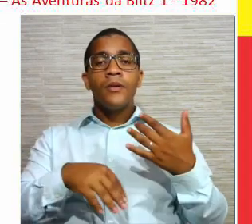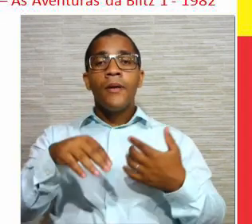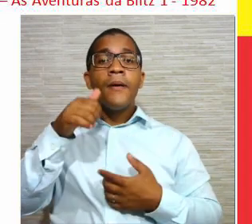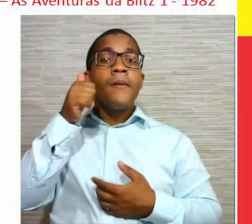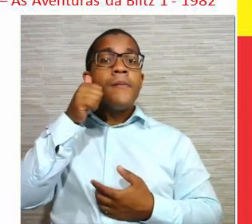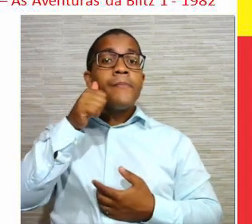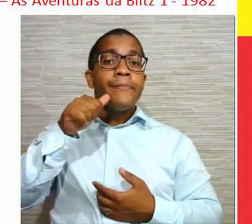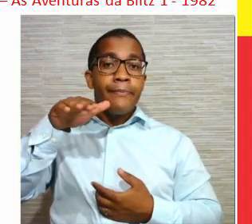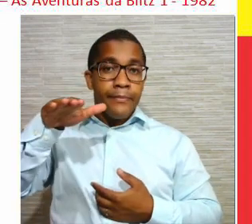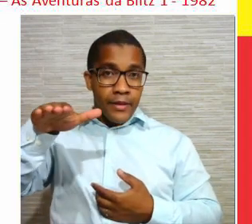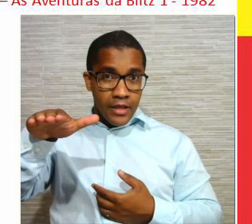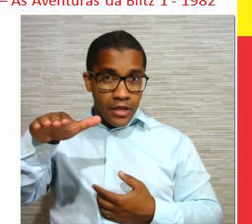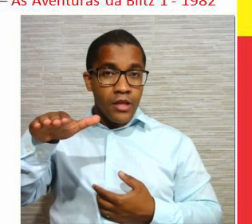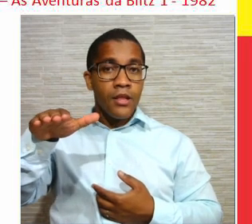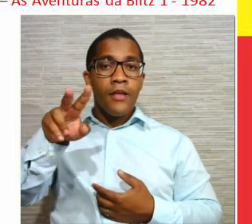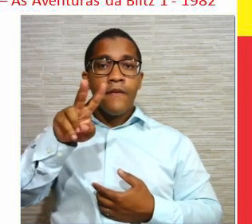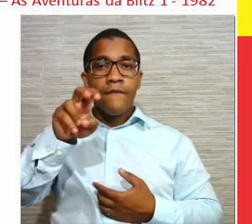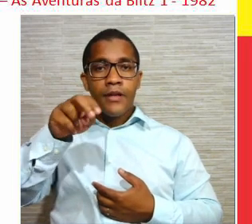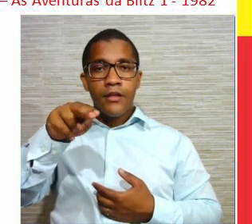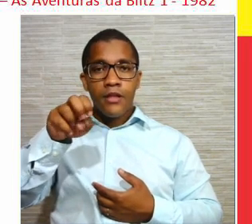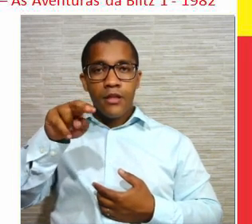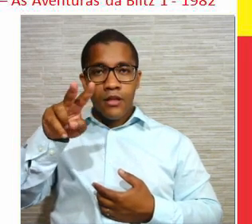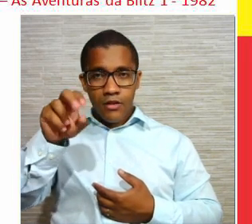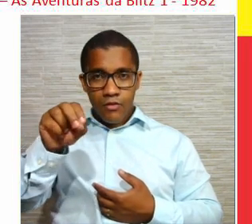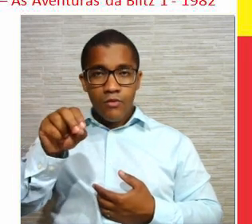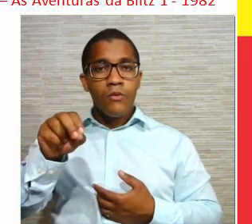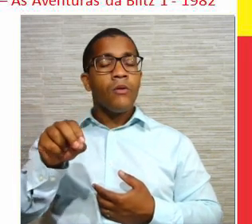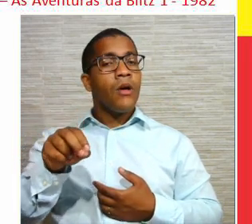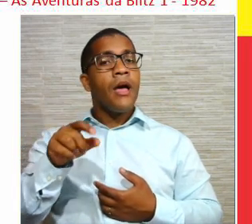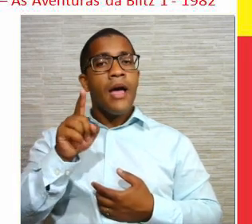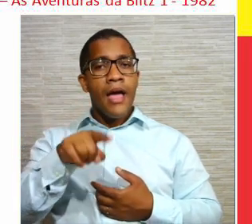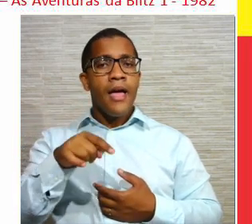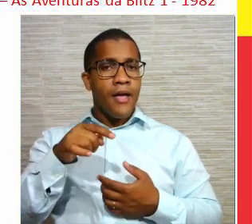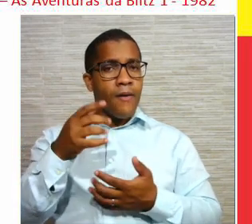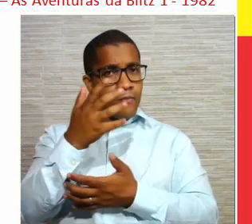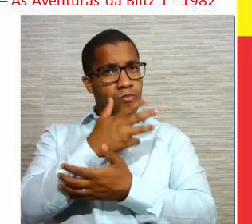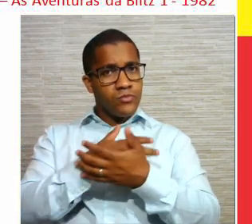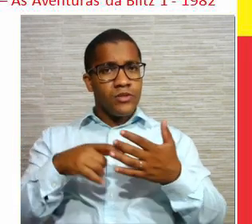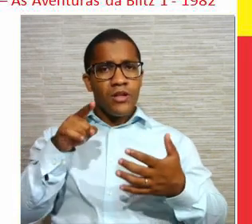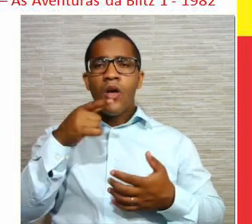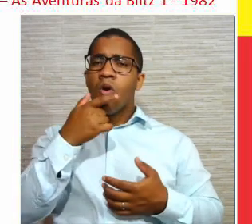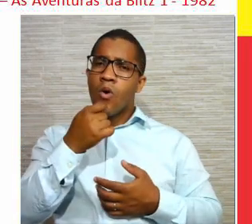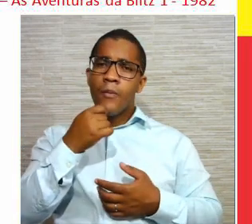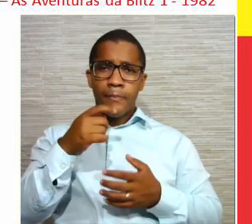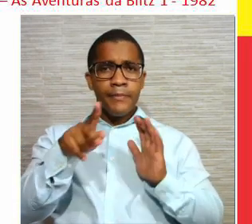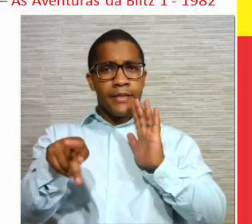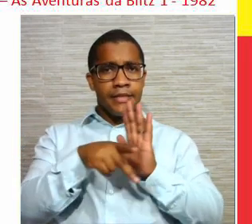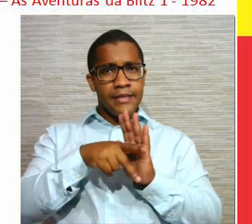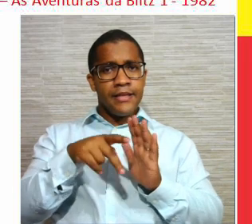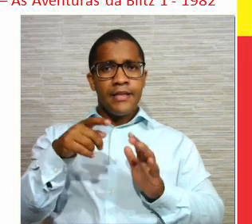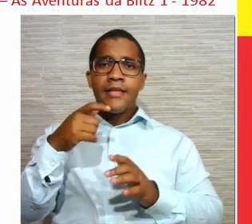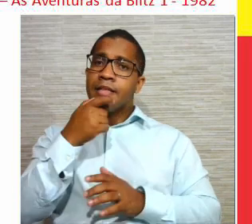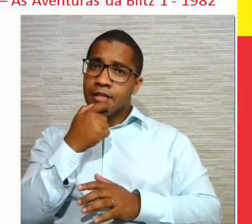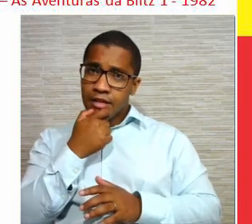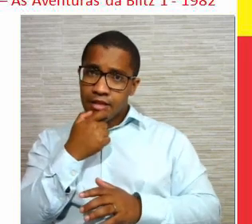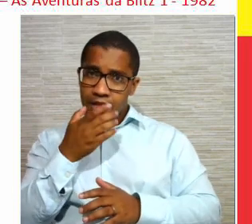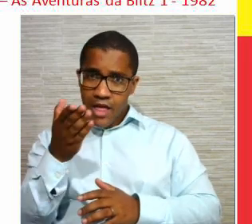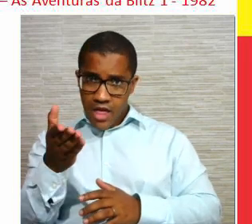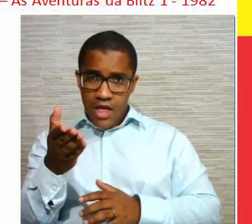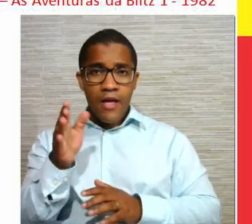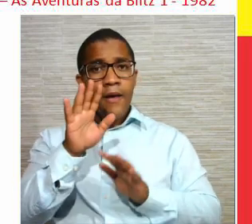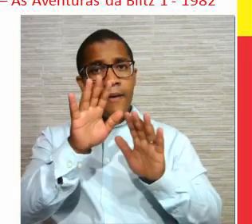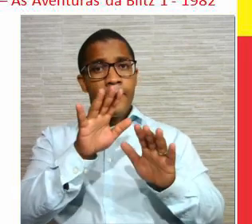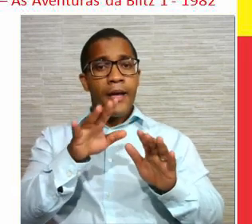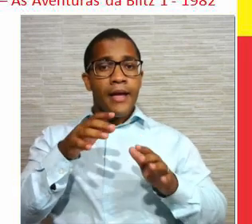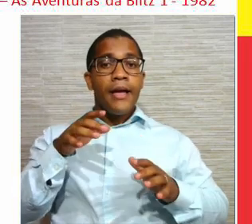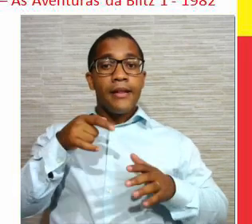Veneno, que é do cantor Richie, era um cantor inglês naturalizado no Brasil. Né. Então, Você Não Soube Me Amar e